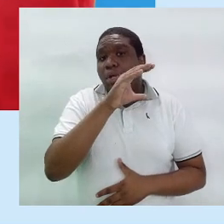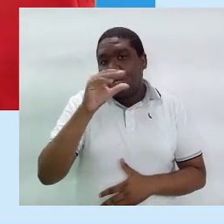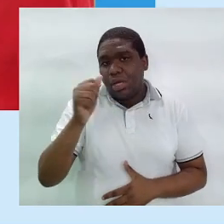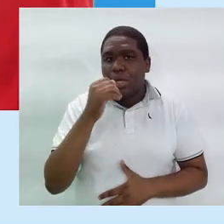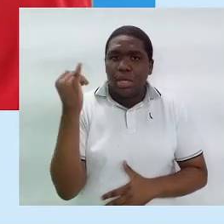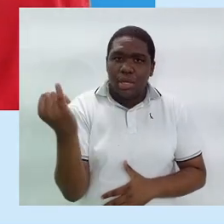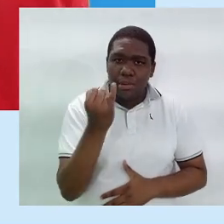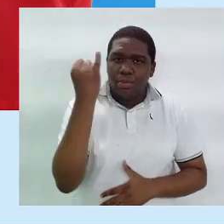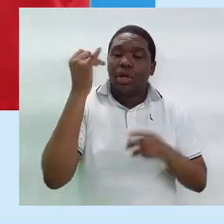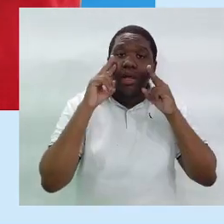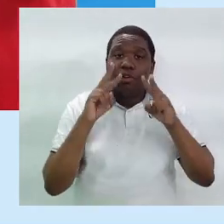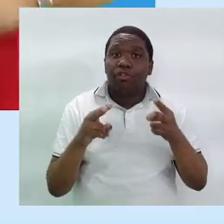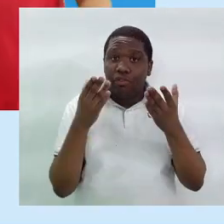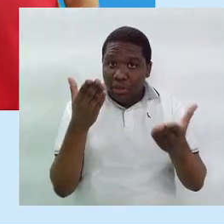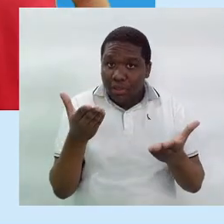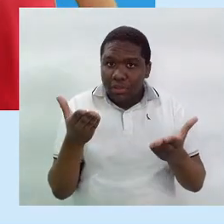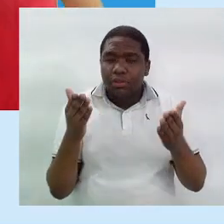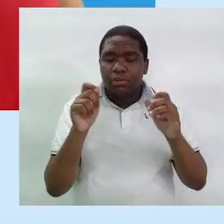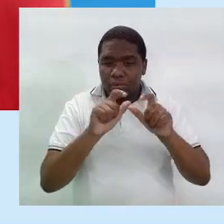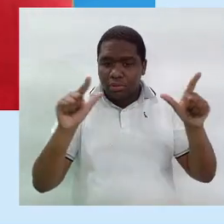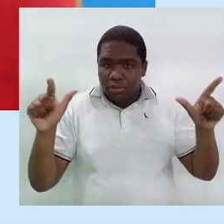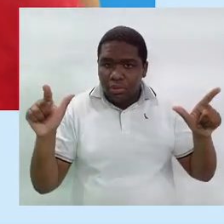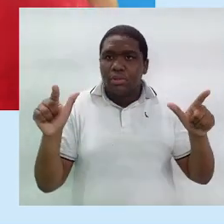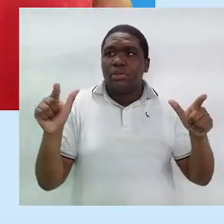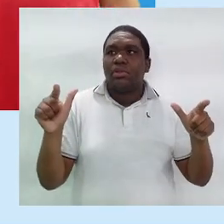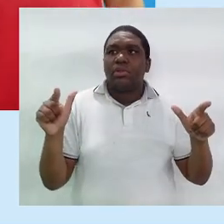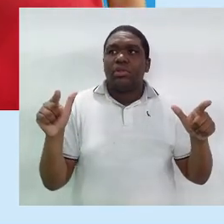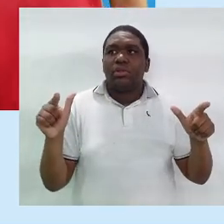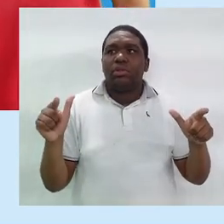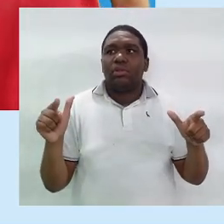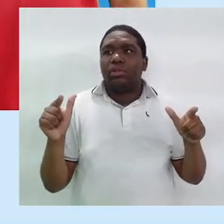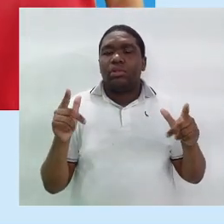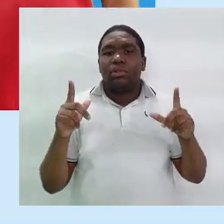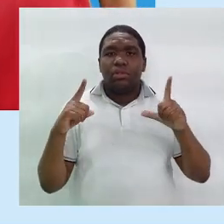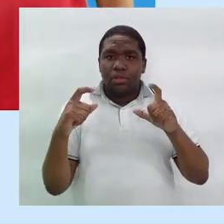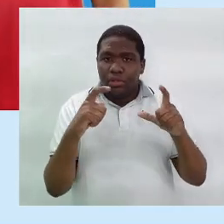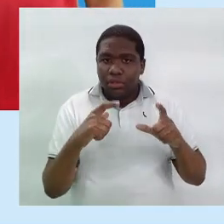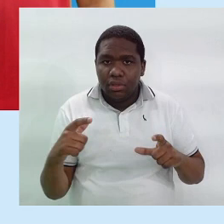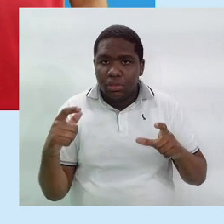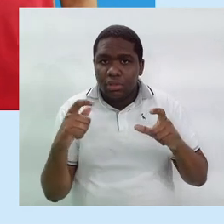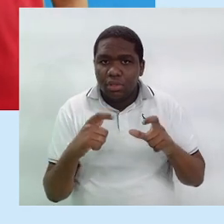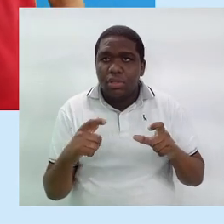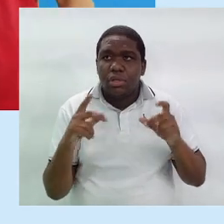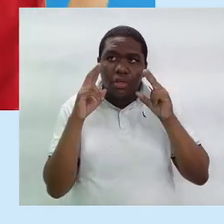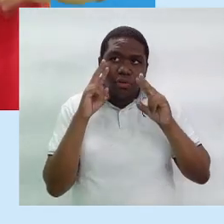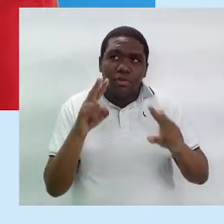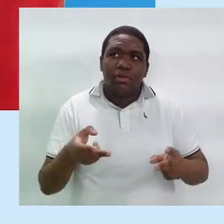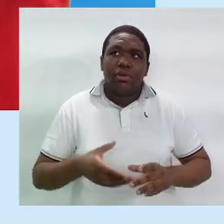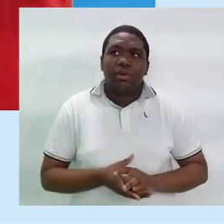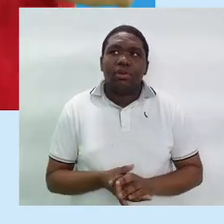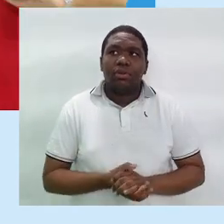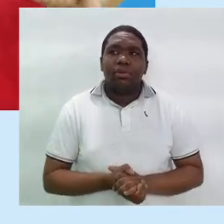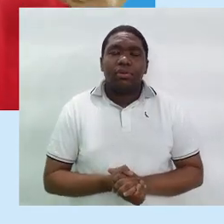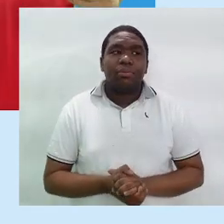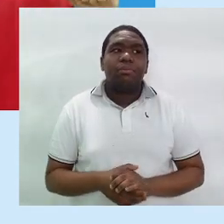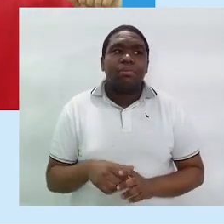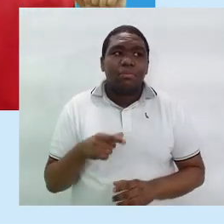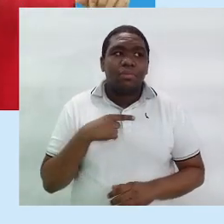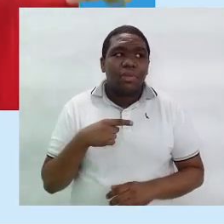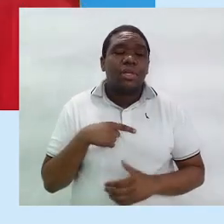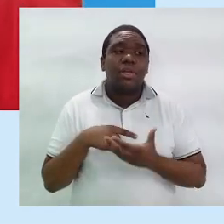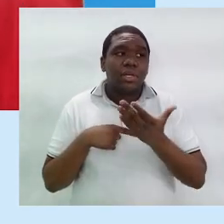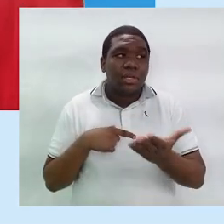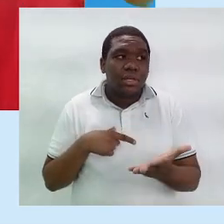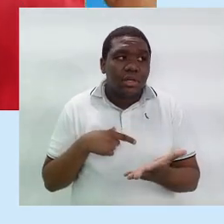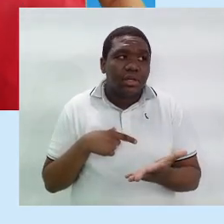importante. Olhem, por favor, certo? Olhem para esta fotografia e vejam. Na tela nós temos isso